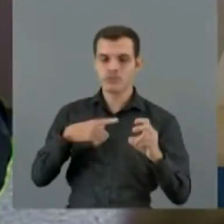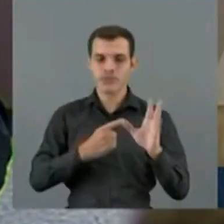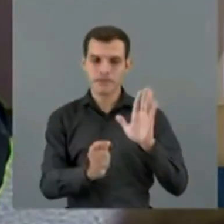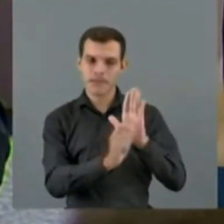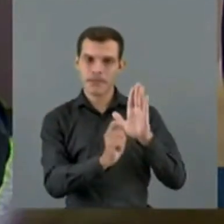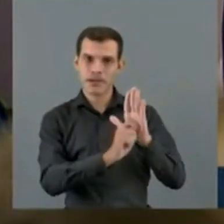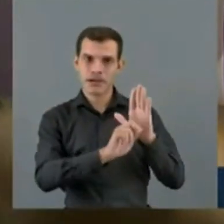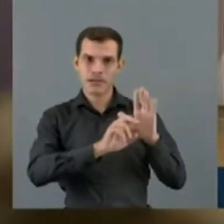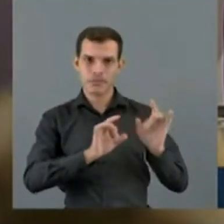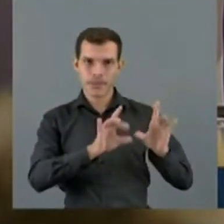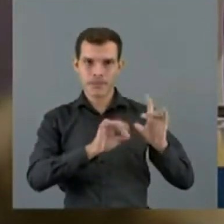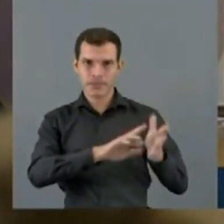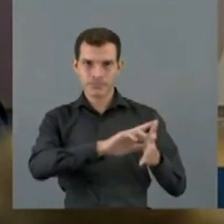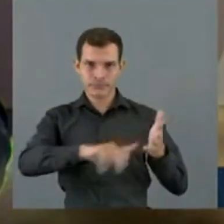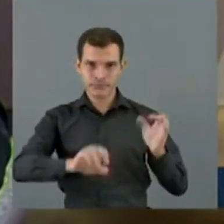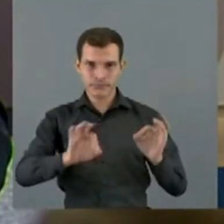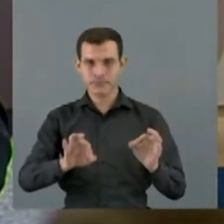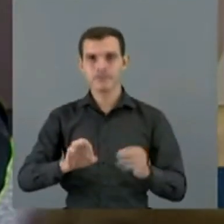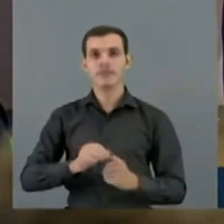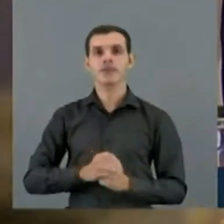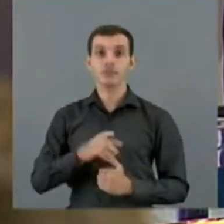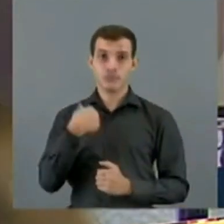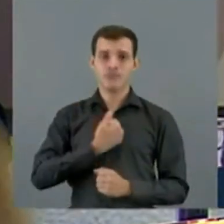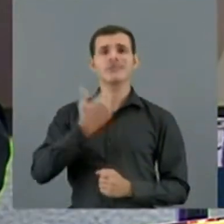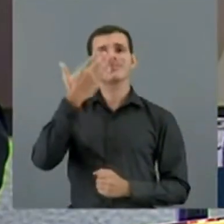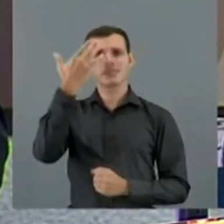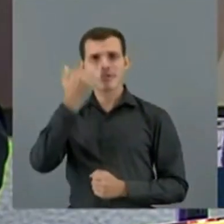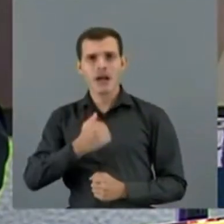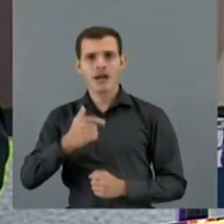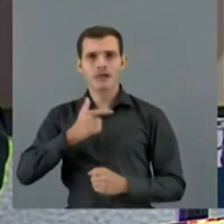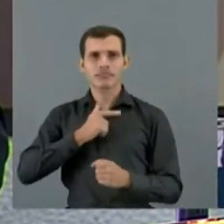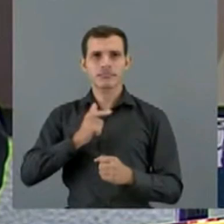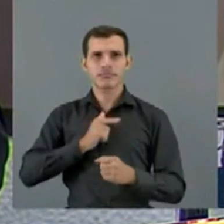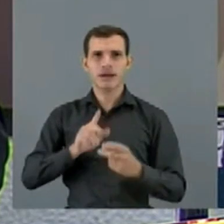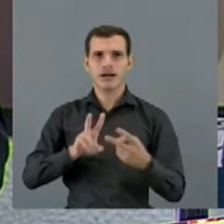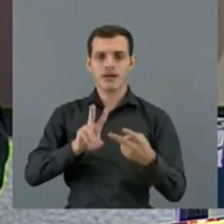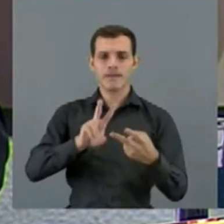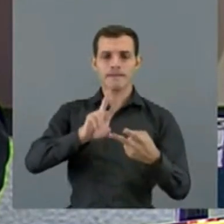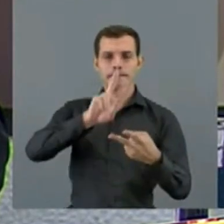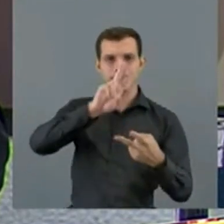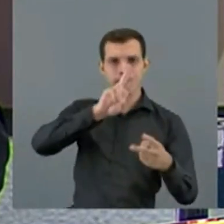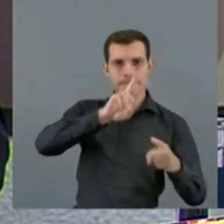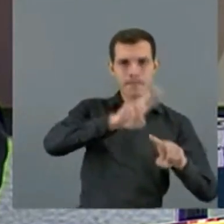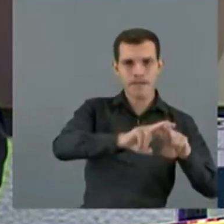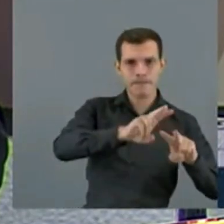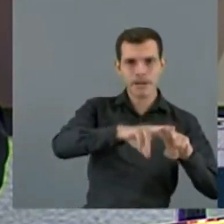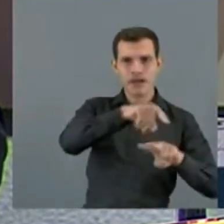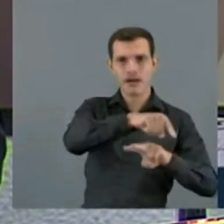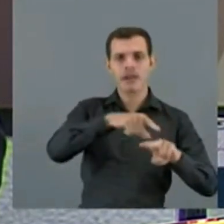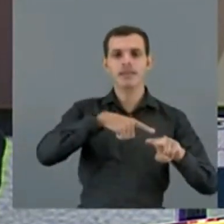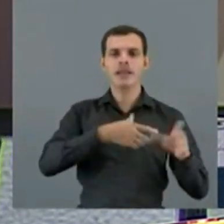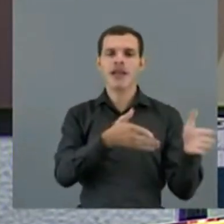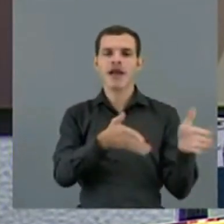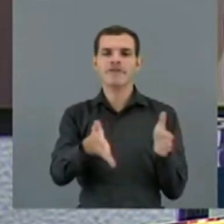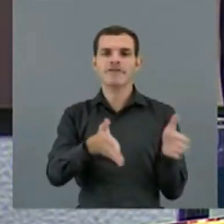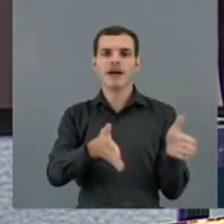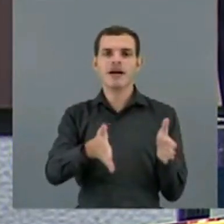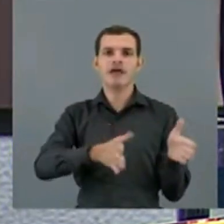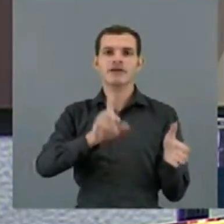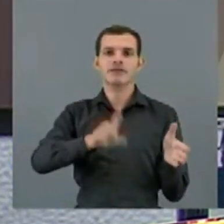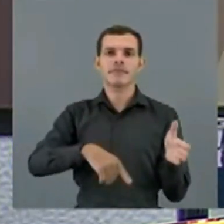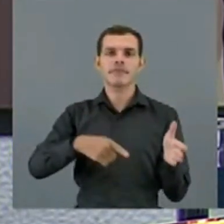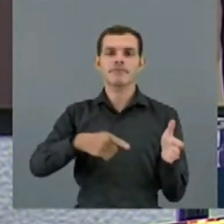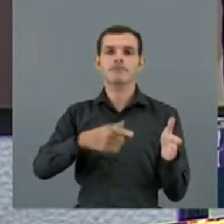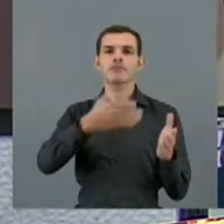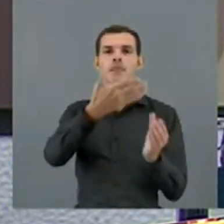que a prisão ela ocorre na fase processual. Nós temos no Código de Processo Penal